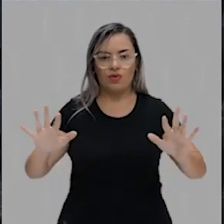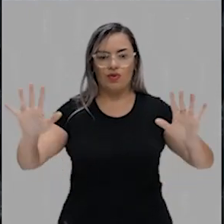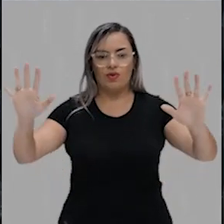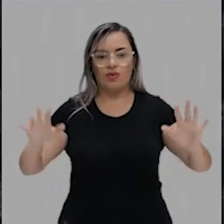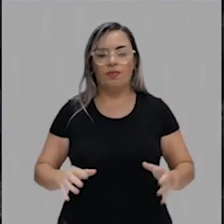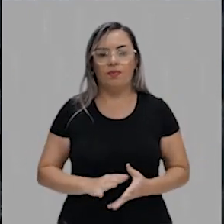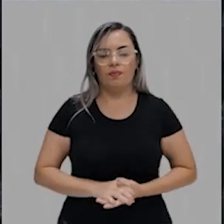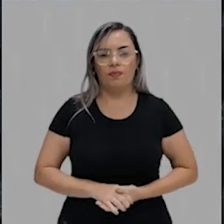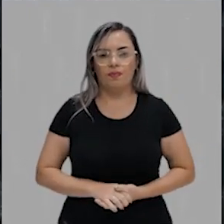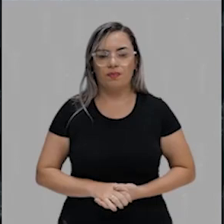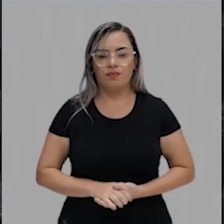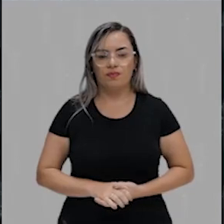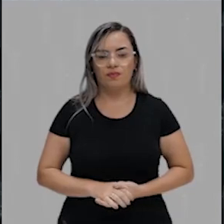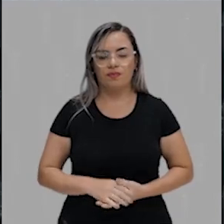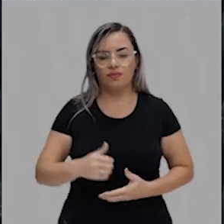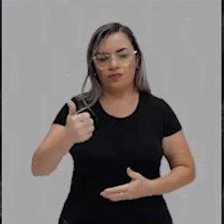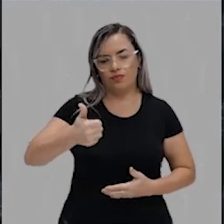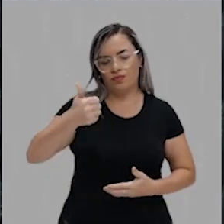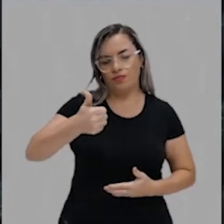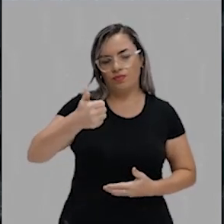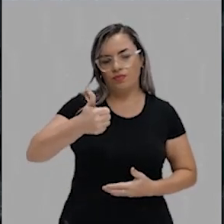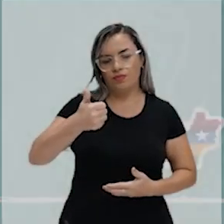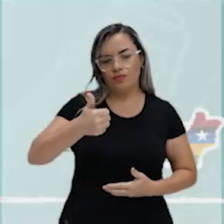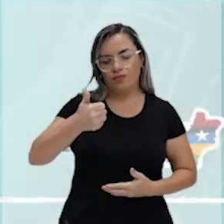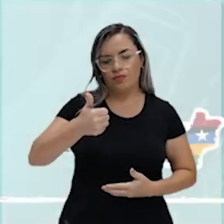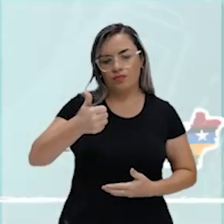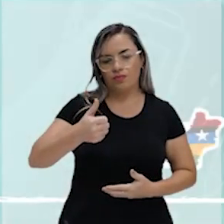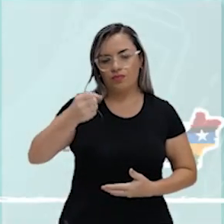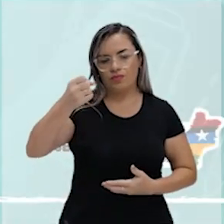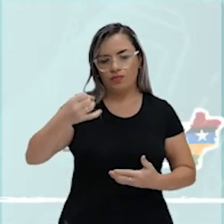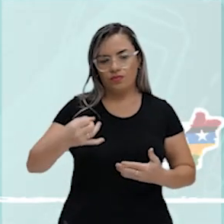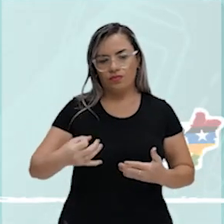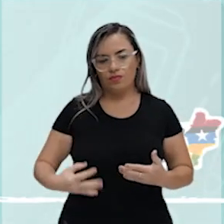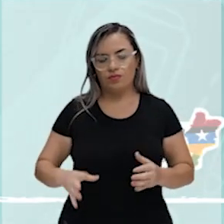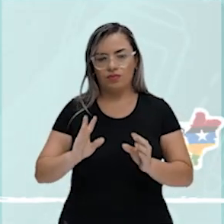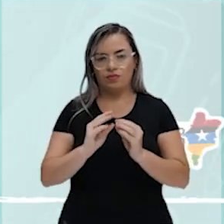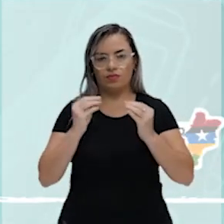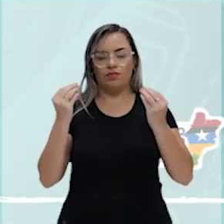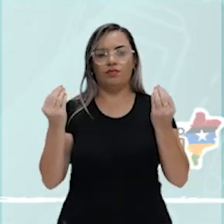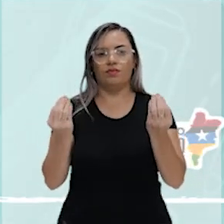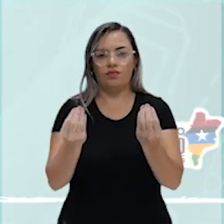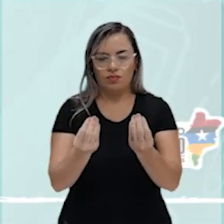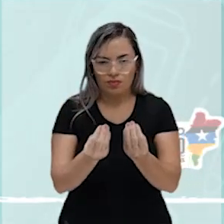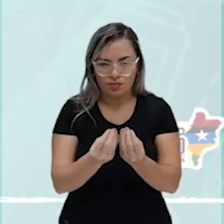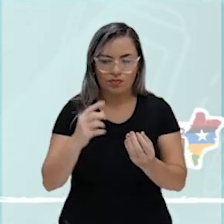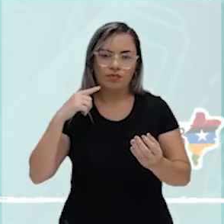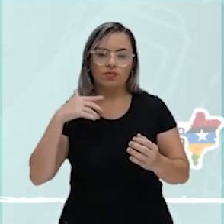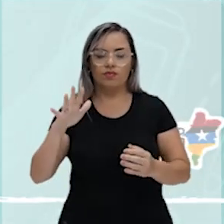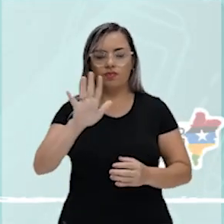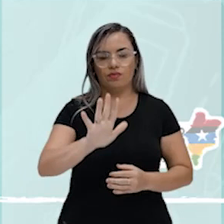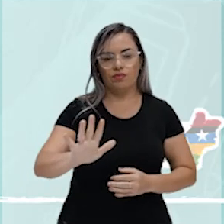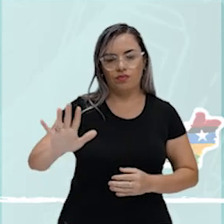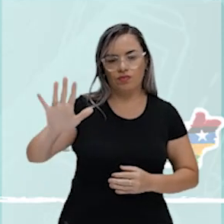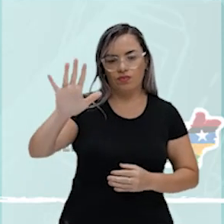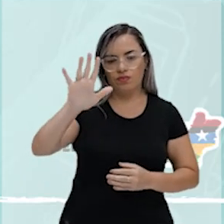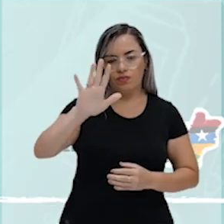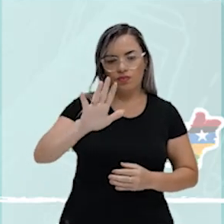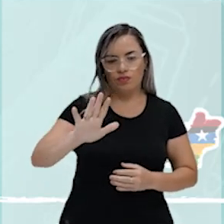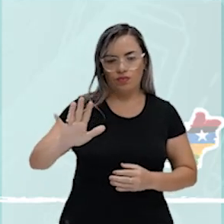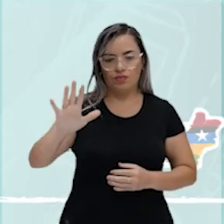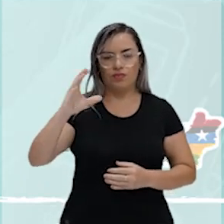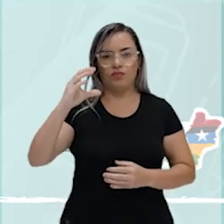quero mencionar para vocês aqui, que é um tipo de substância que é poluente, é o monóxido